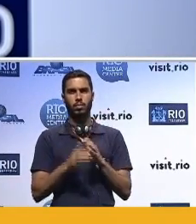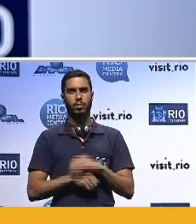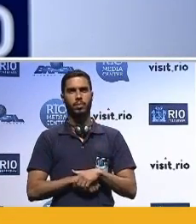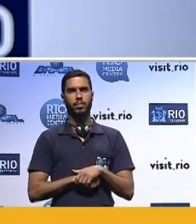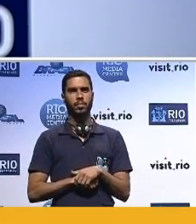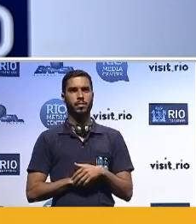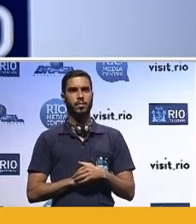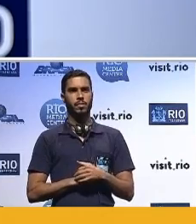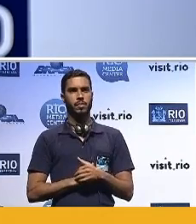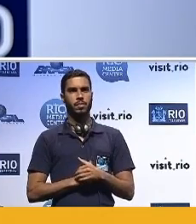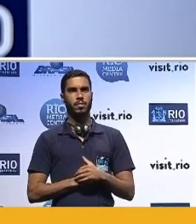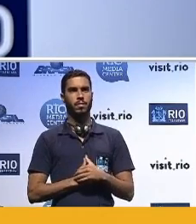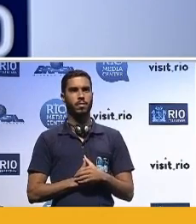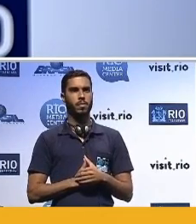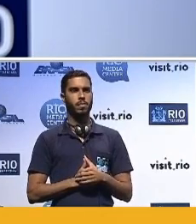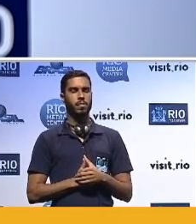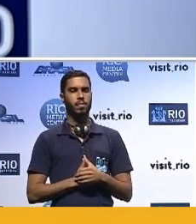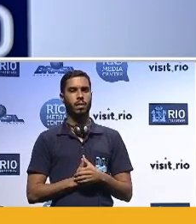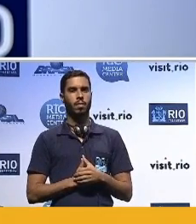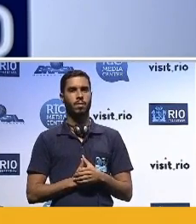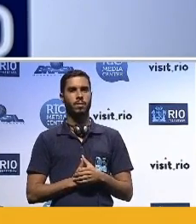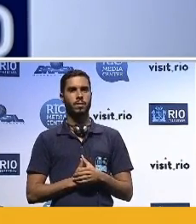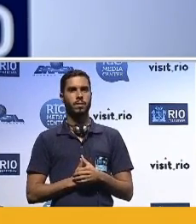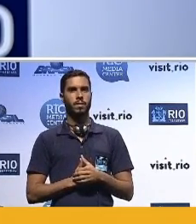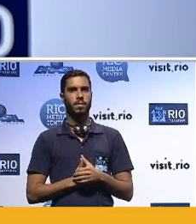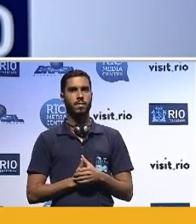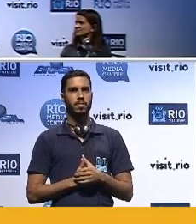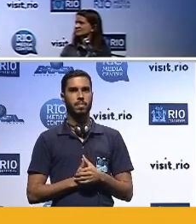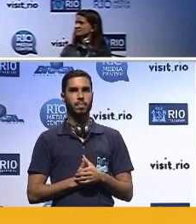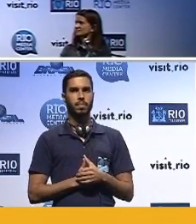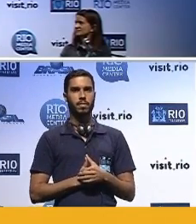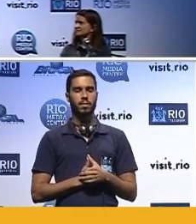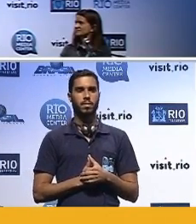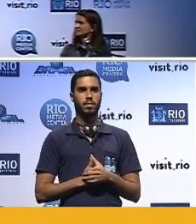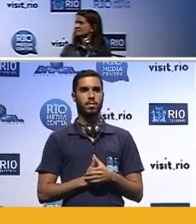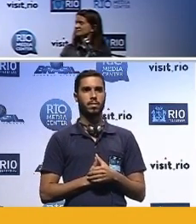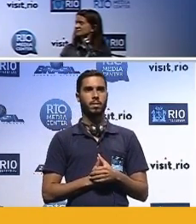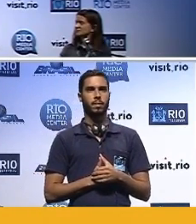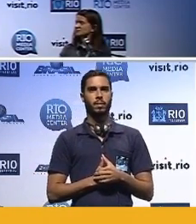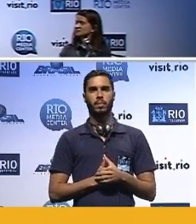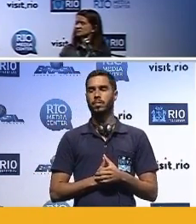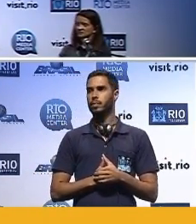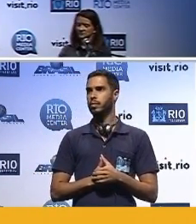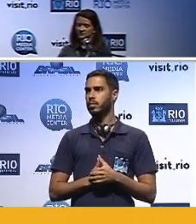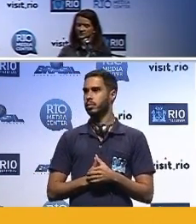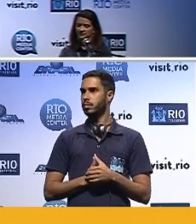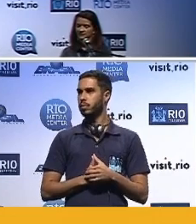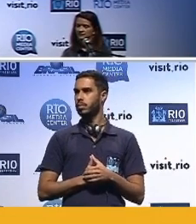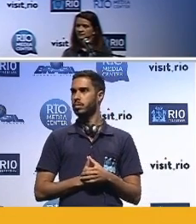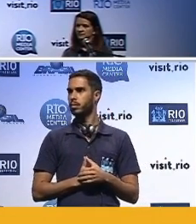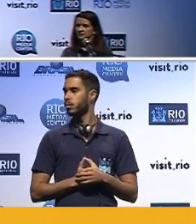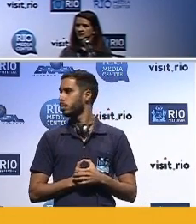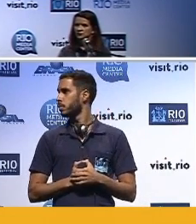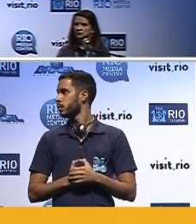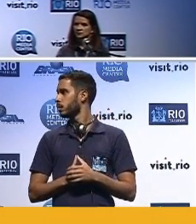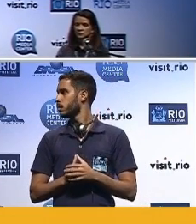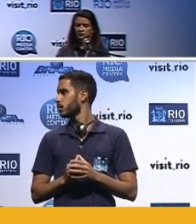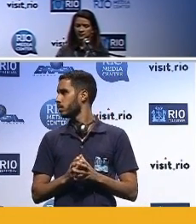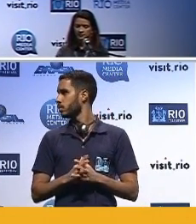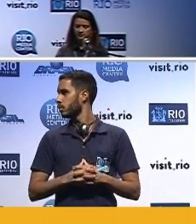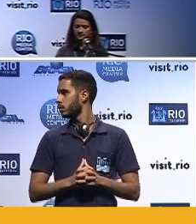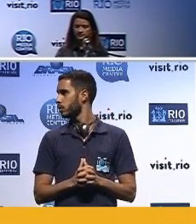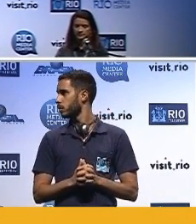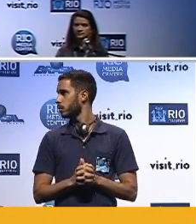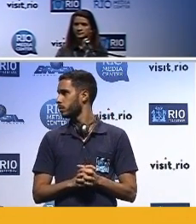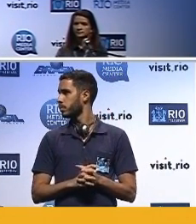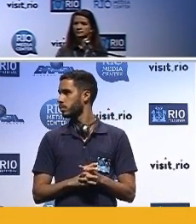onde vai começar daqui a instantes a entrevista coletiva onde o ministro interino do Turismo,